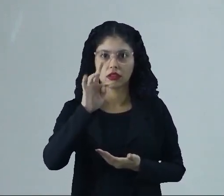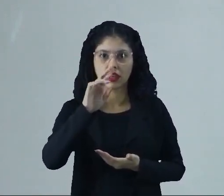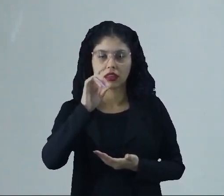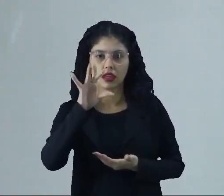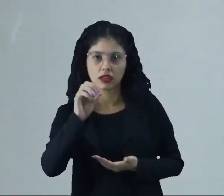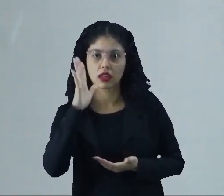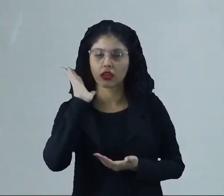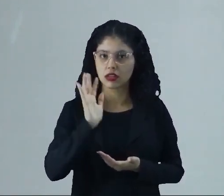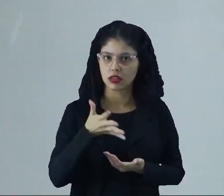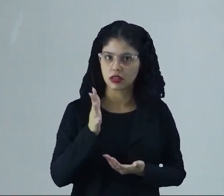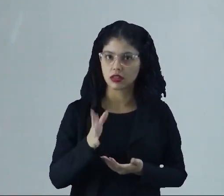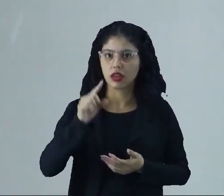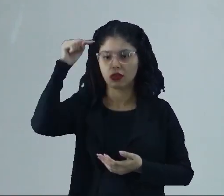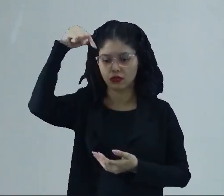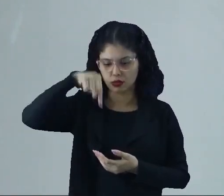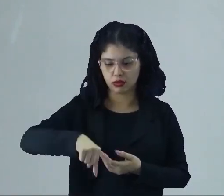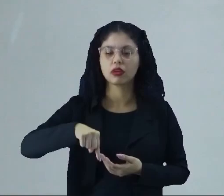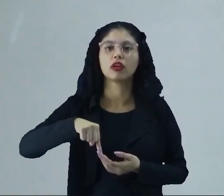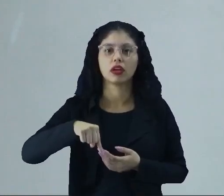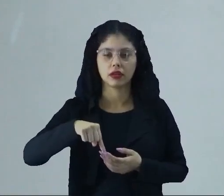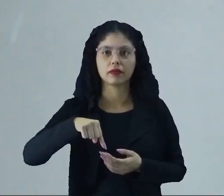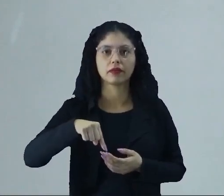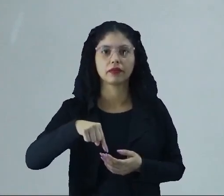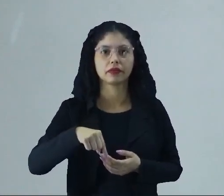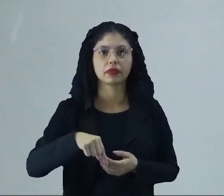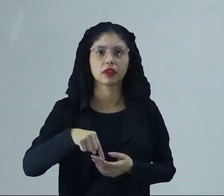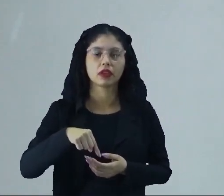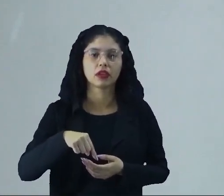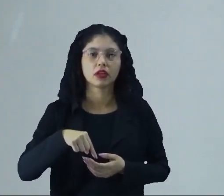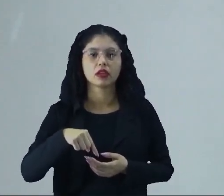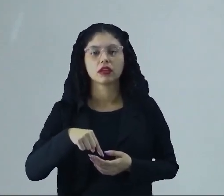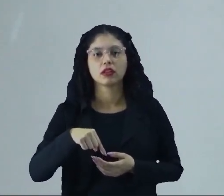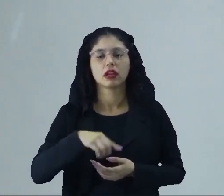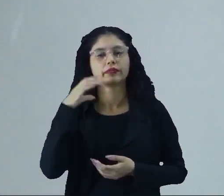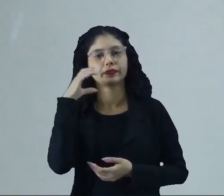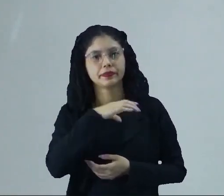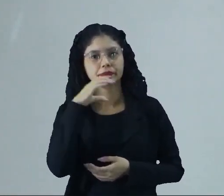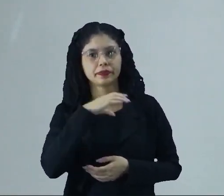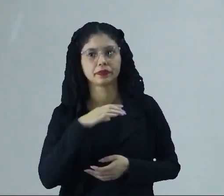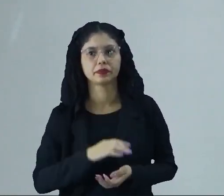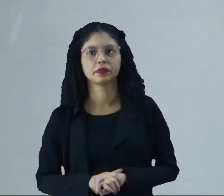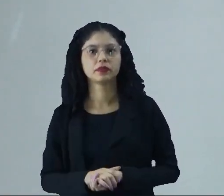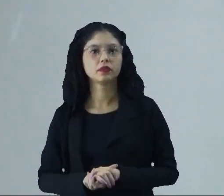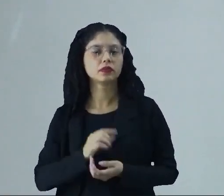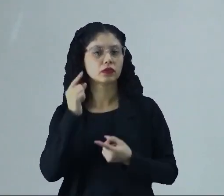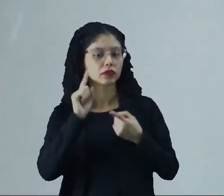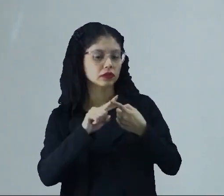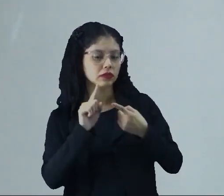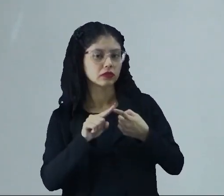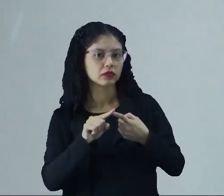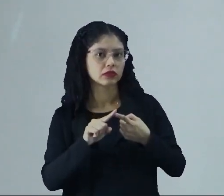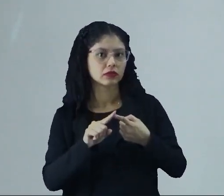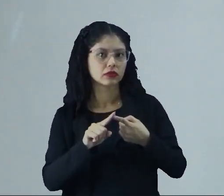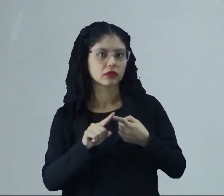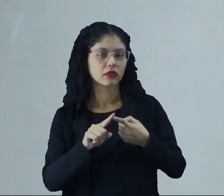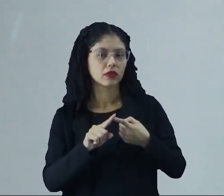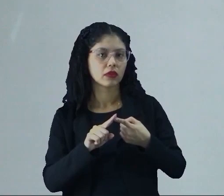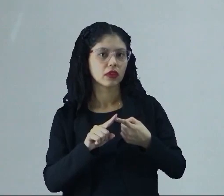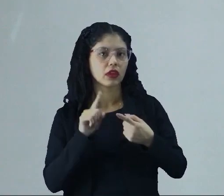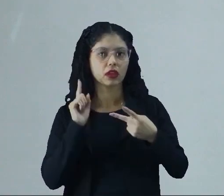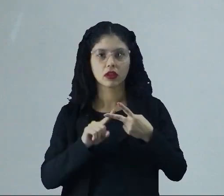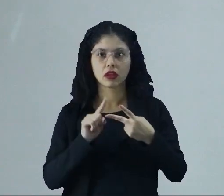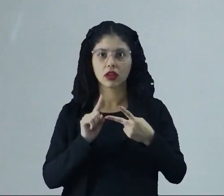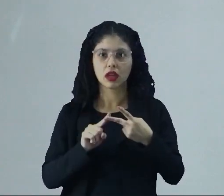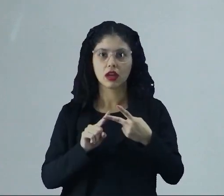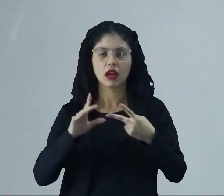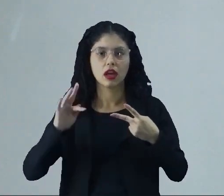retardado. Já o de descida, movimento uniformemente acelerado. Um porque está contra a gravidade e o outro